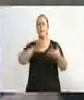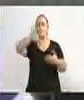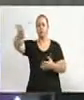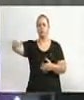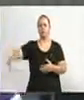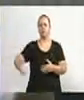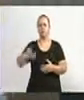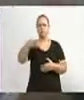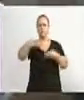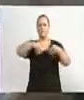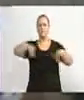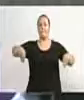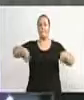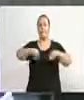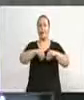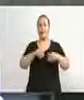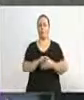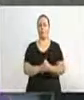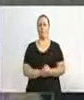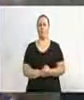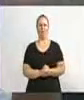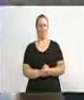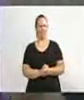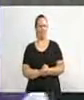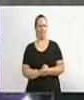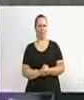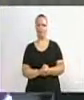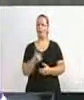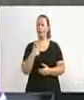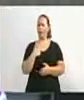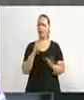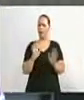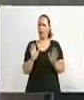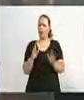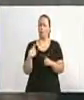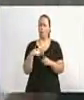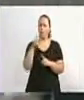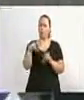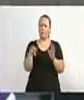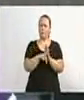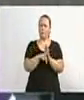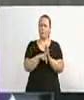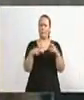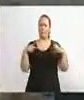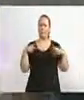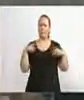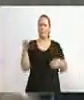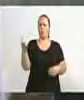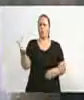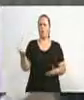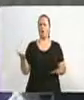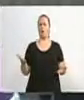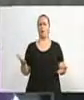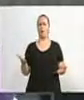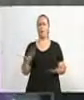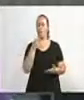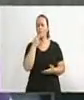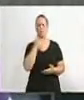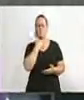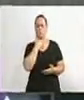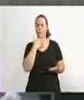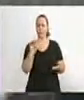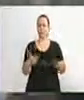da sua casa, e desfez amizade comigo na rede social porque não providenciei a carga de macadame lá no pátio, lá no seu jardim, porque disse que não